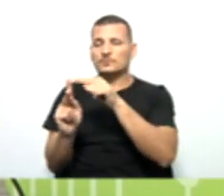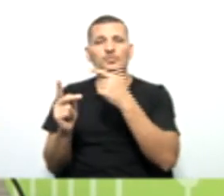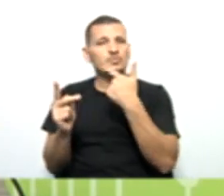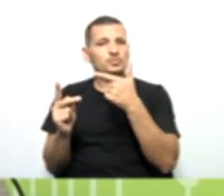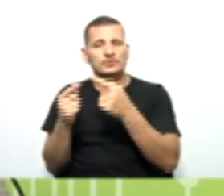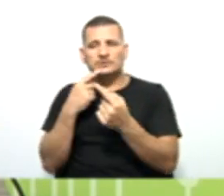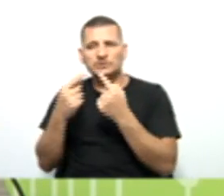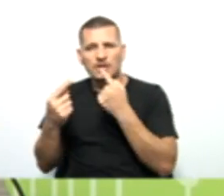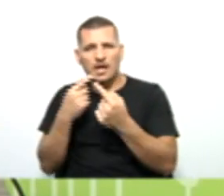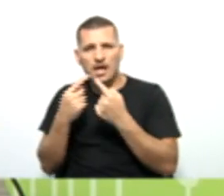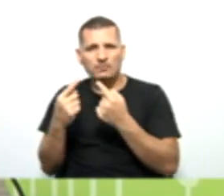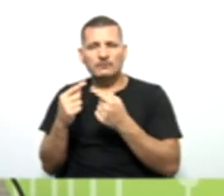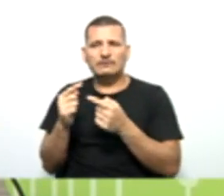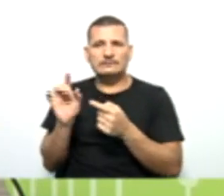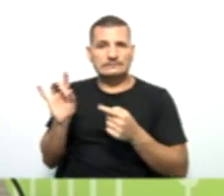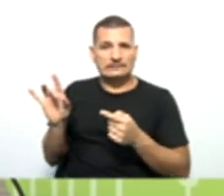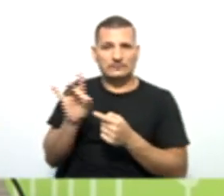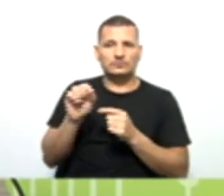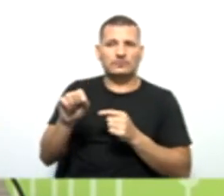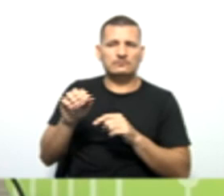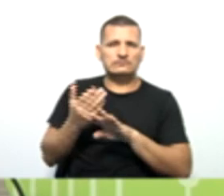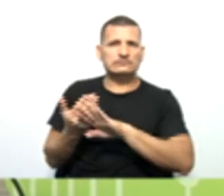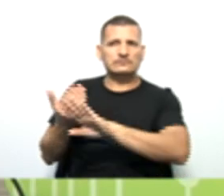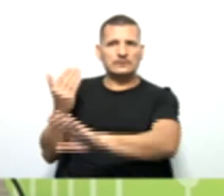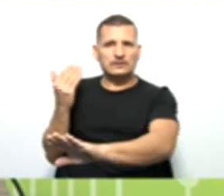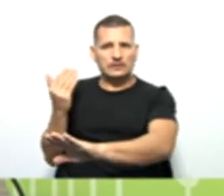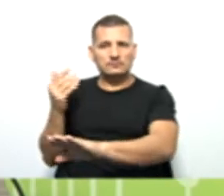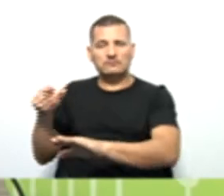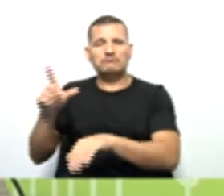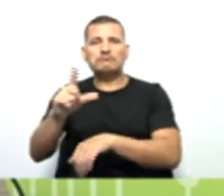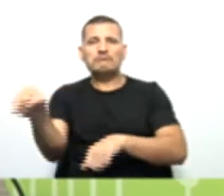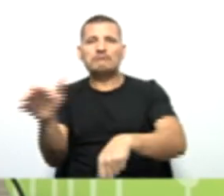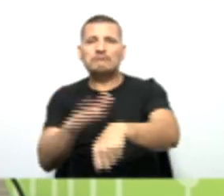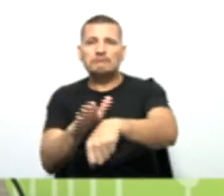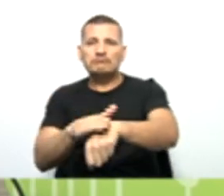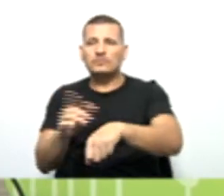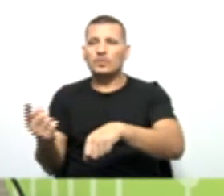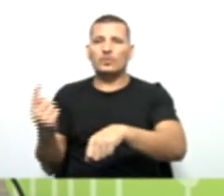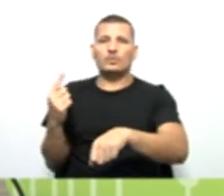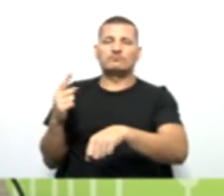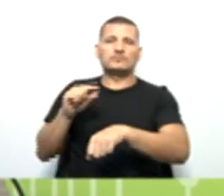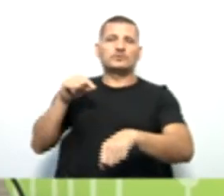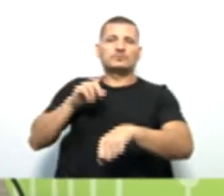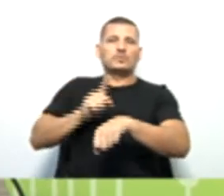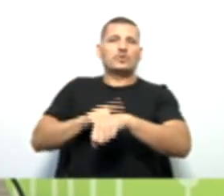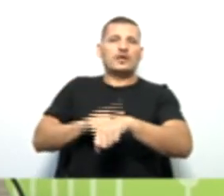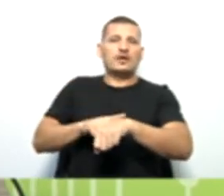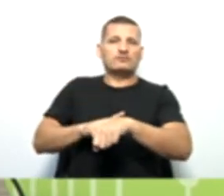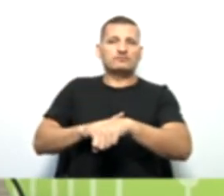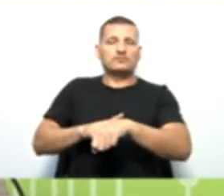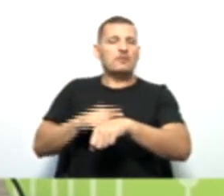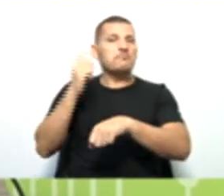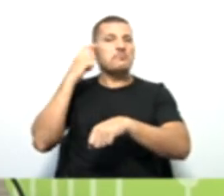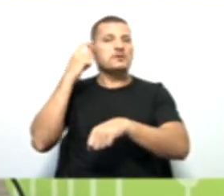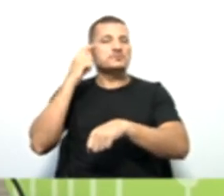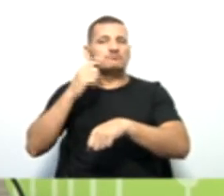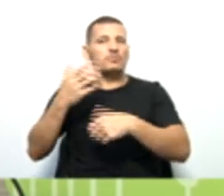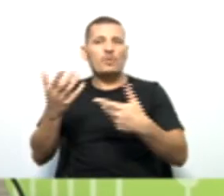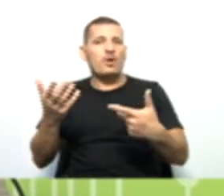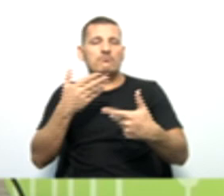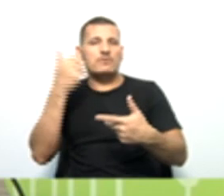se cada uma fizer lá no seu cantinho, cada uma vai escolher aquele itinerário que ela achar melhor. É muito provável que